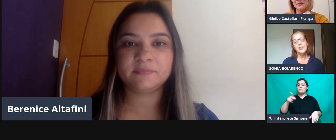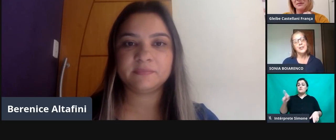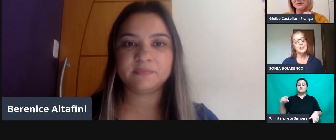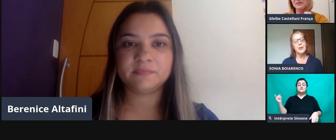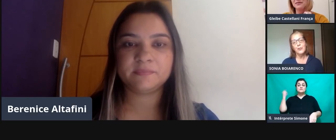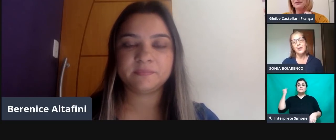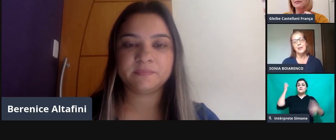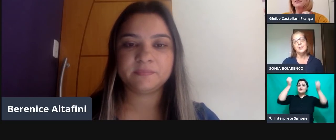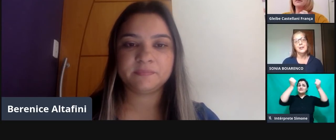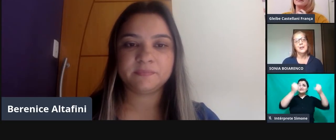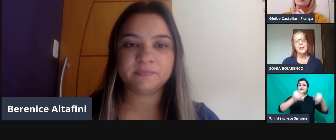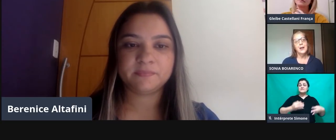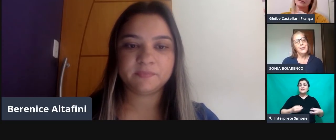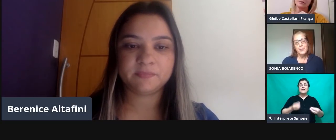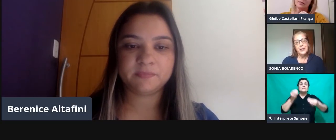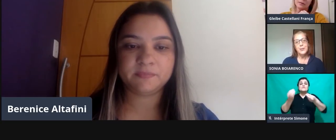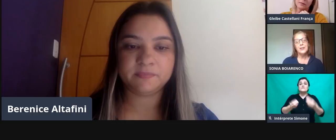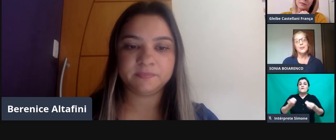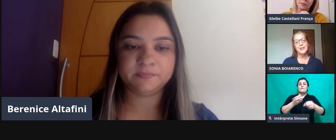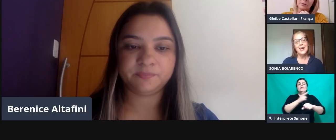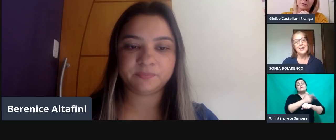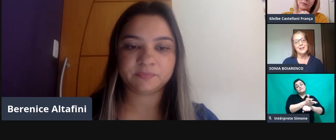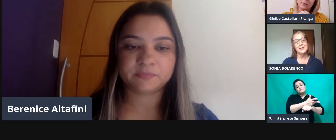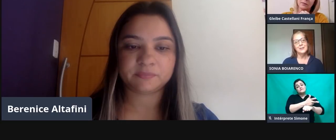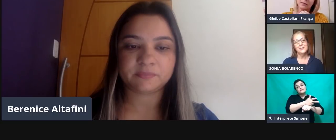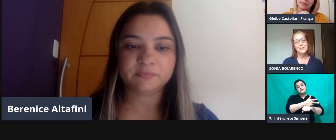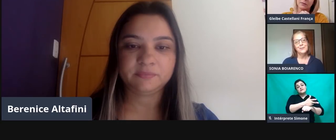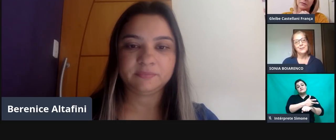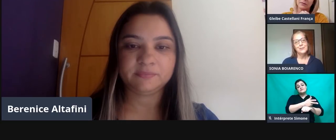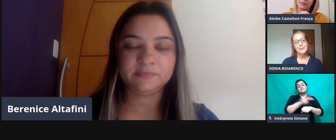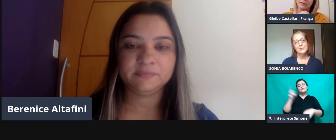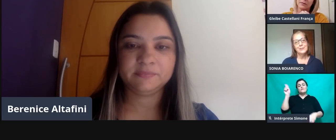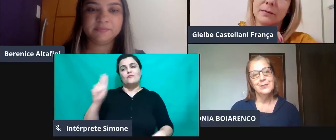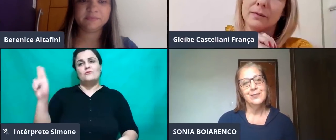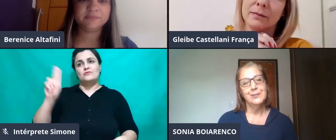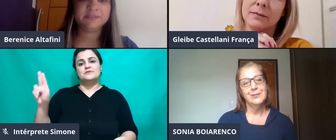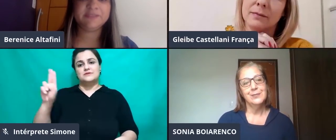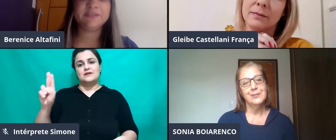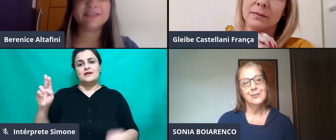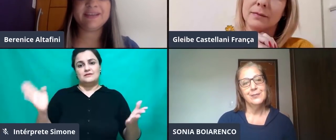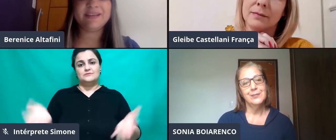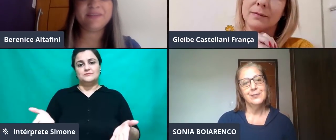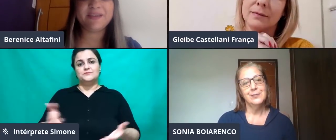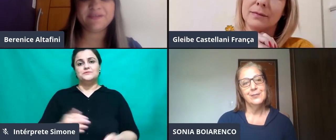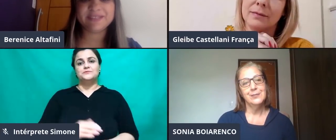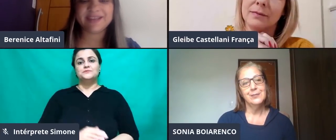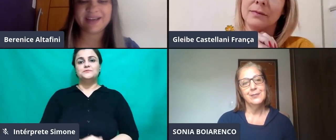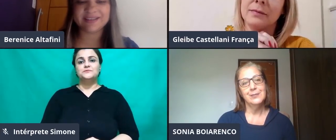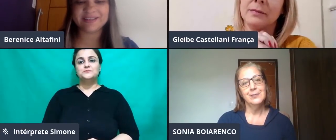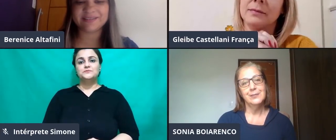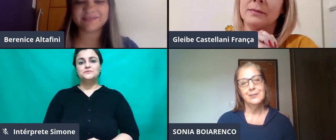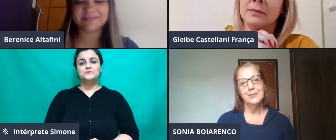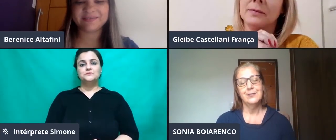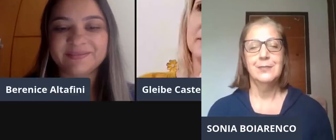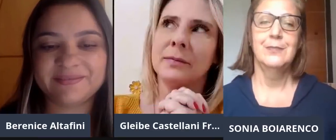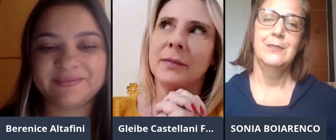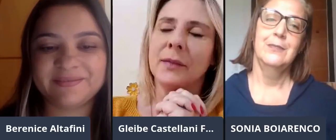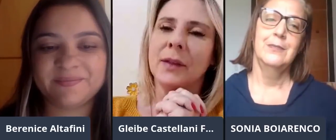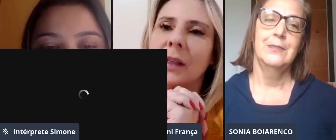o vídeo seria talvez a ferramenta mais usada. E você, Gleibe, o que você